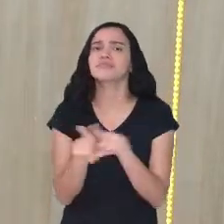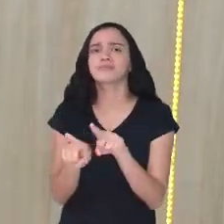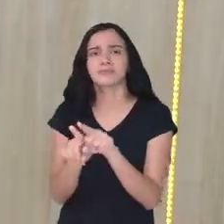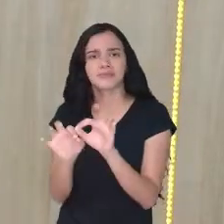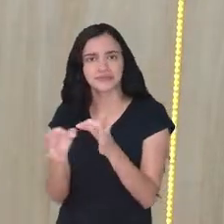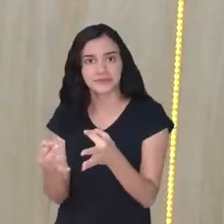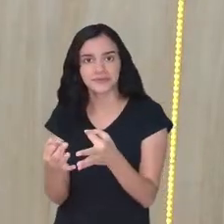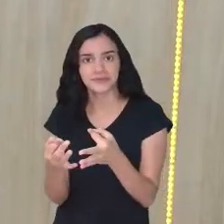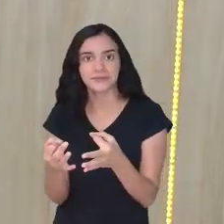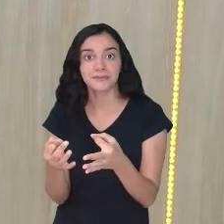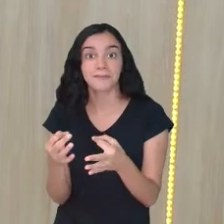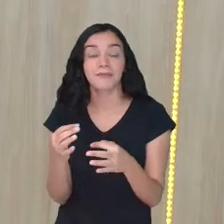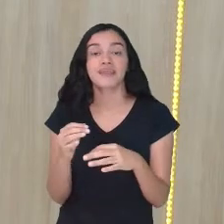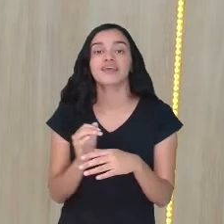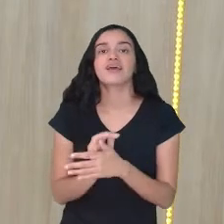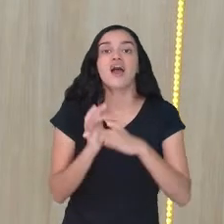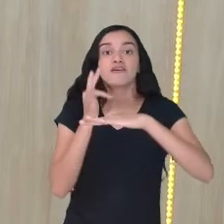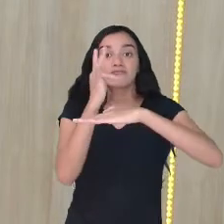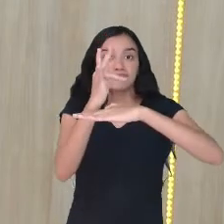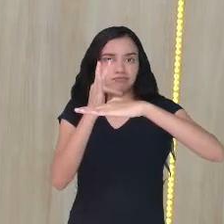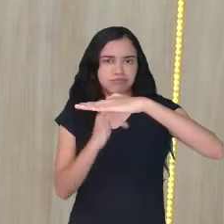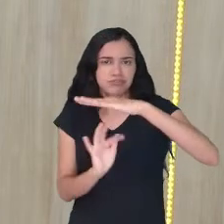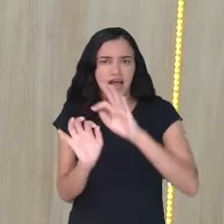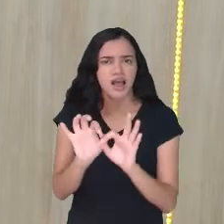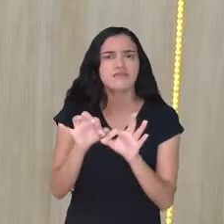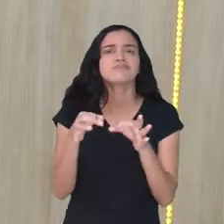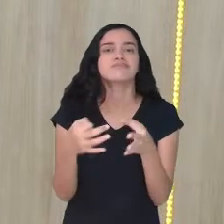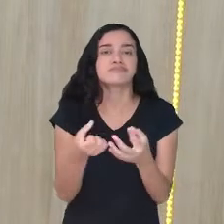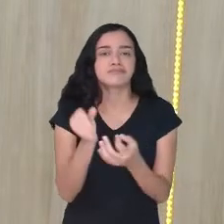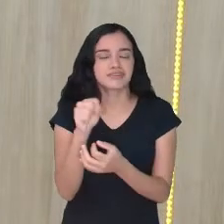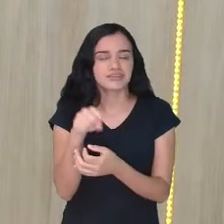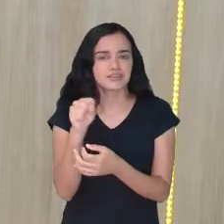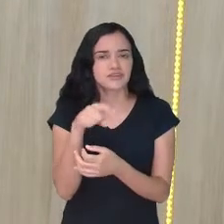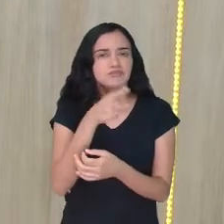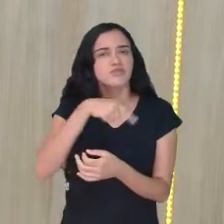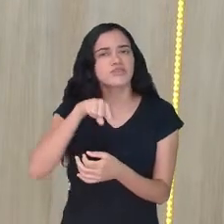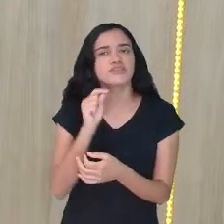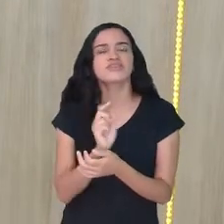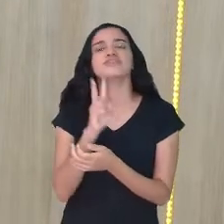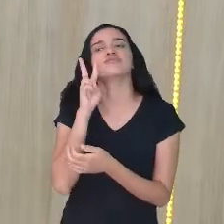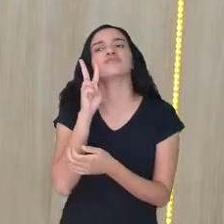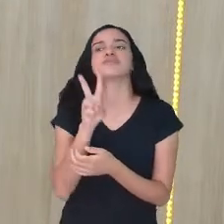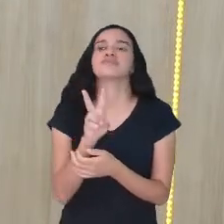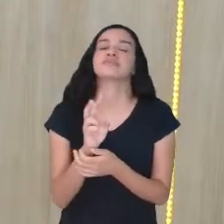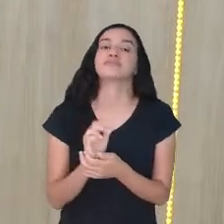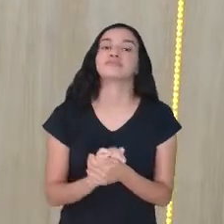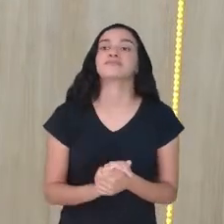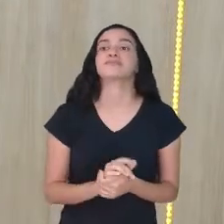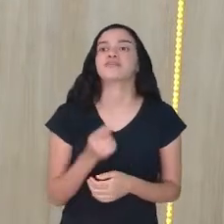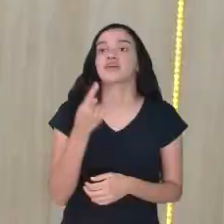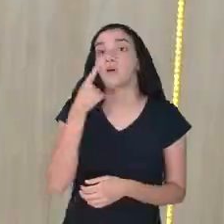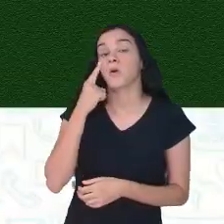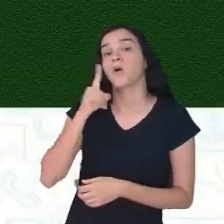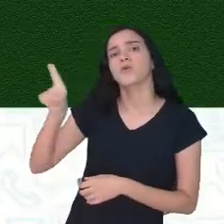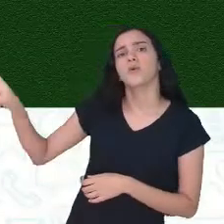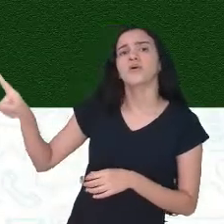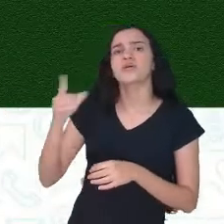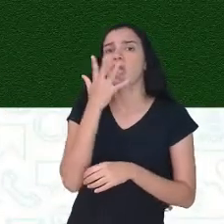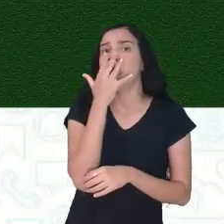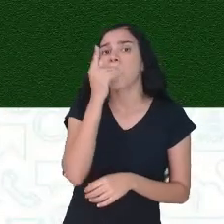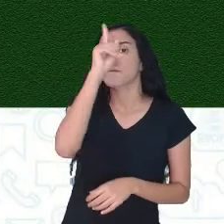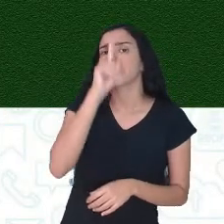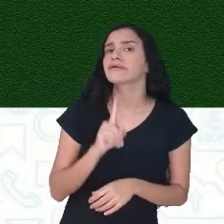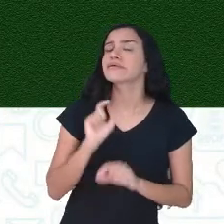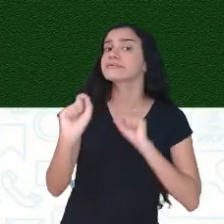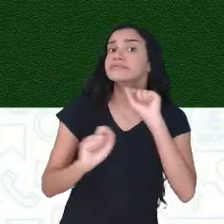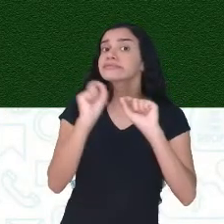simples. Fração é simples, gente. Vocês vão ver como é simples. O que é isso aqui amarelinho?